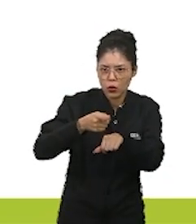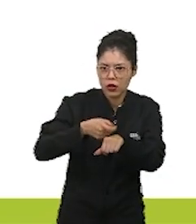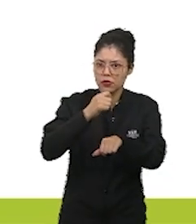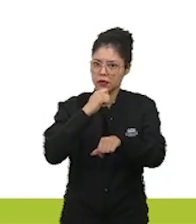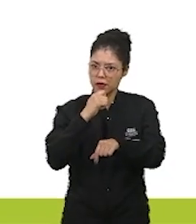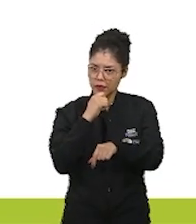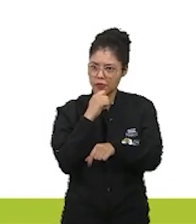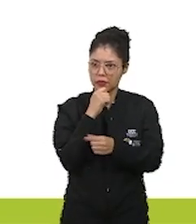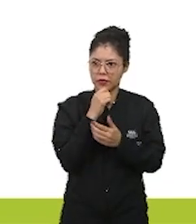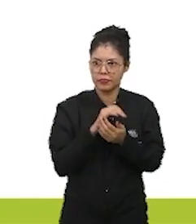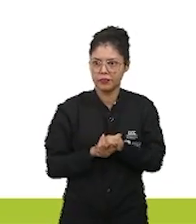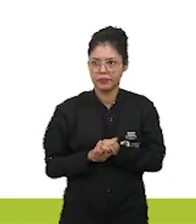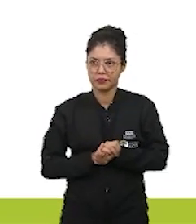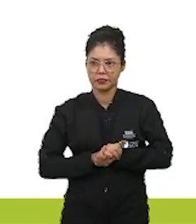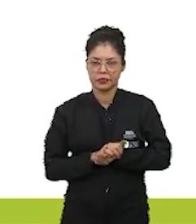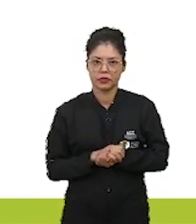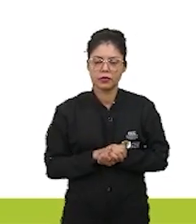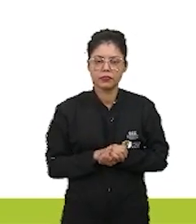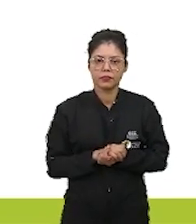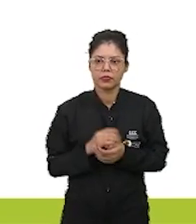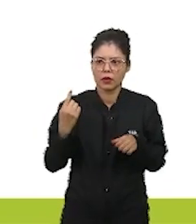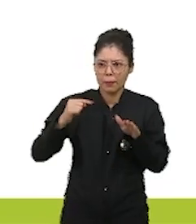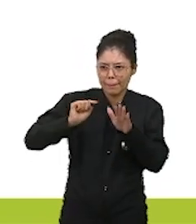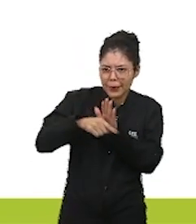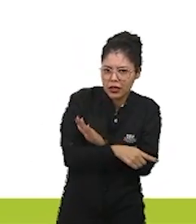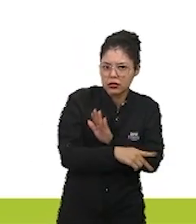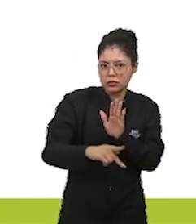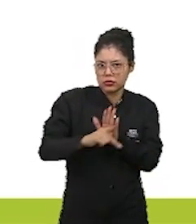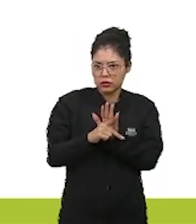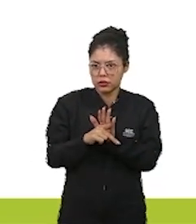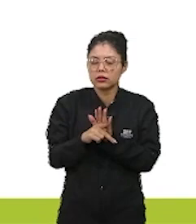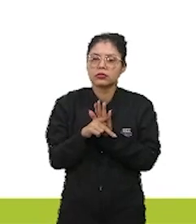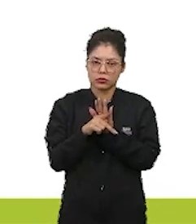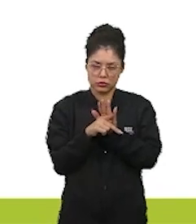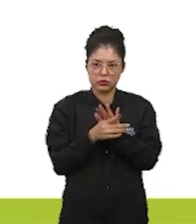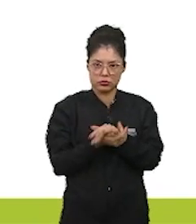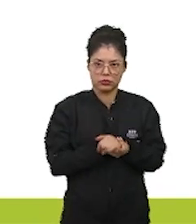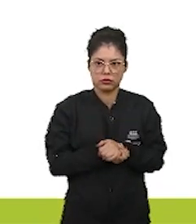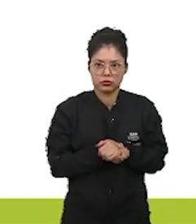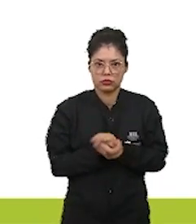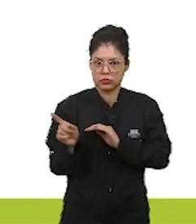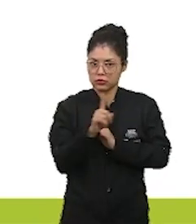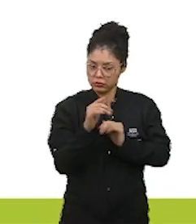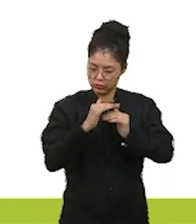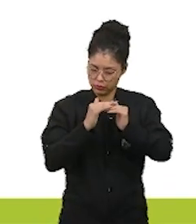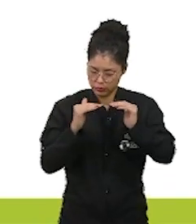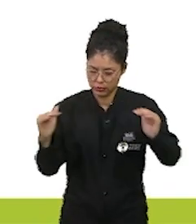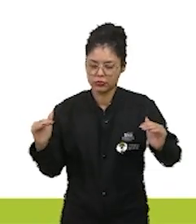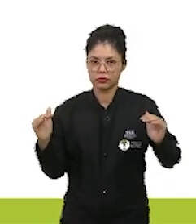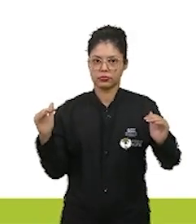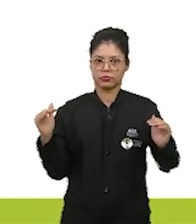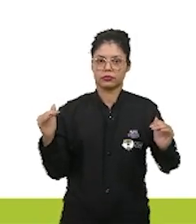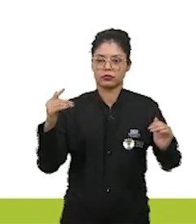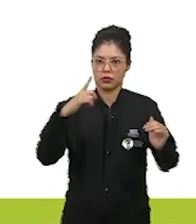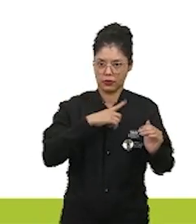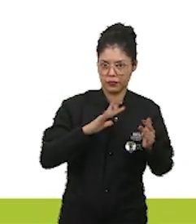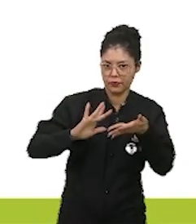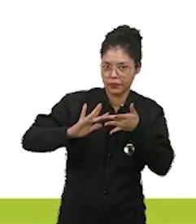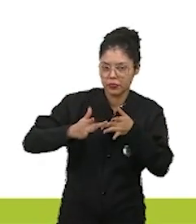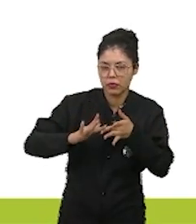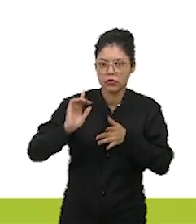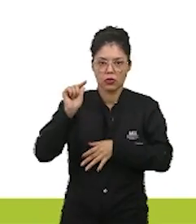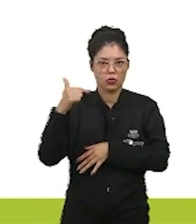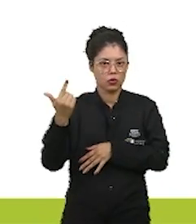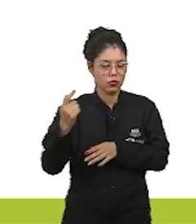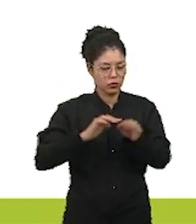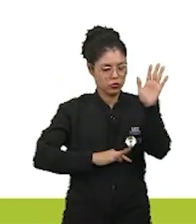solidificam ali de uma forma interna ali da Terra, em fendas, tá? Não é na superfície. Ela tem contato ali com